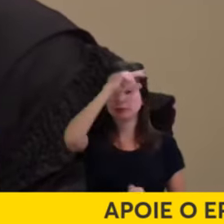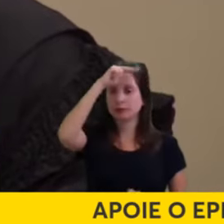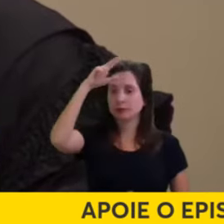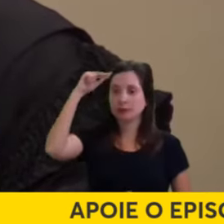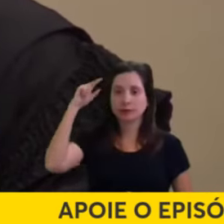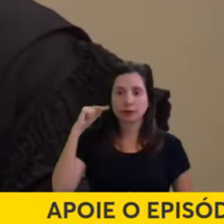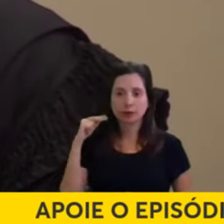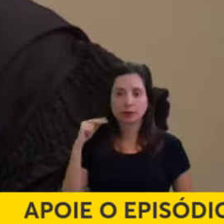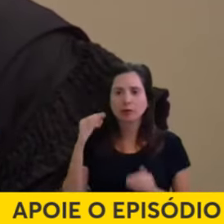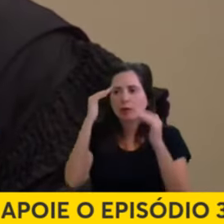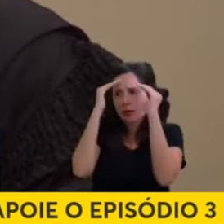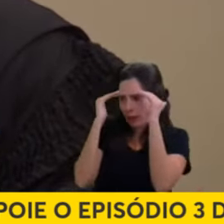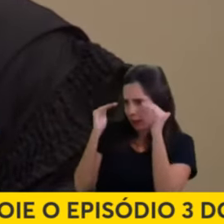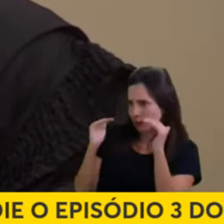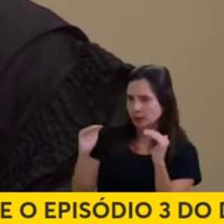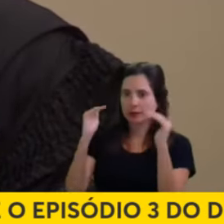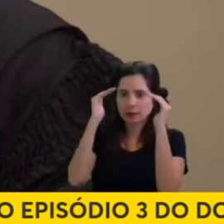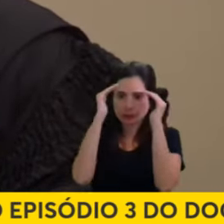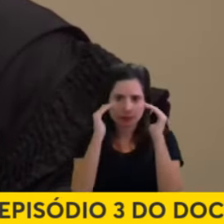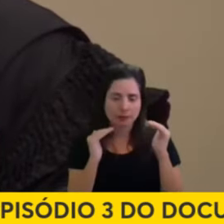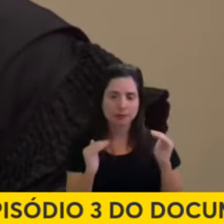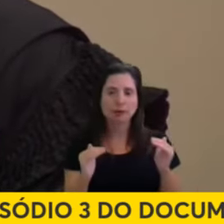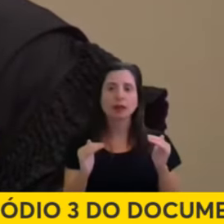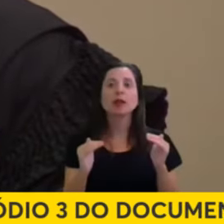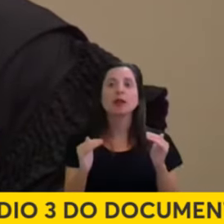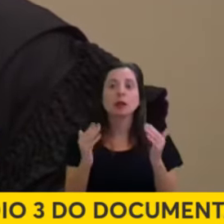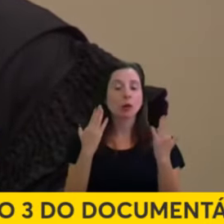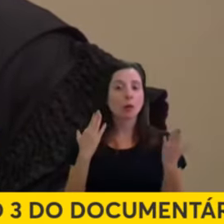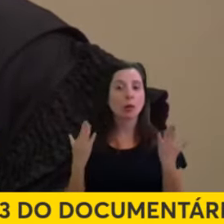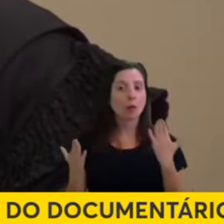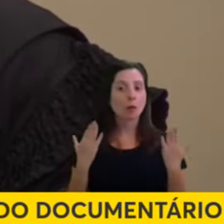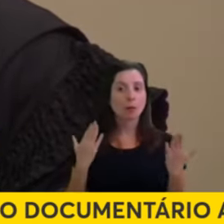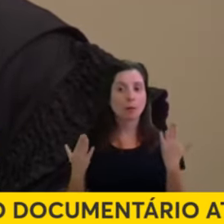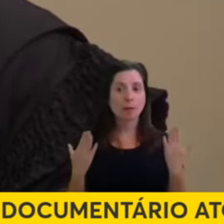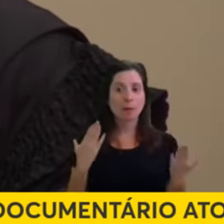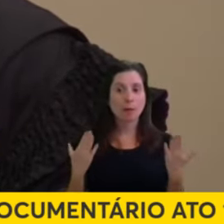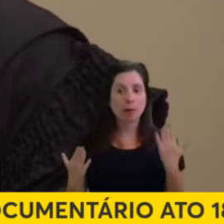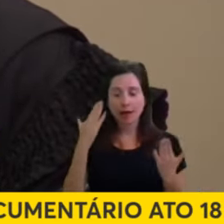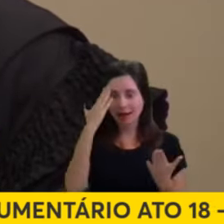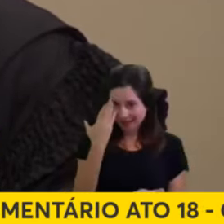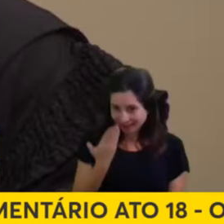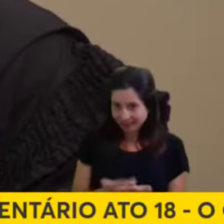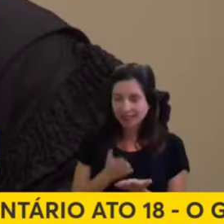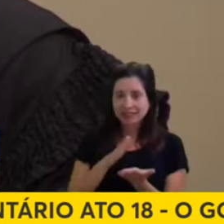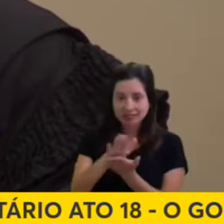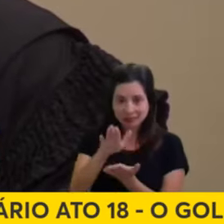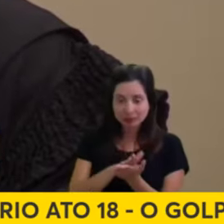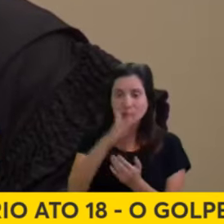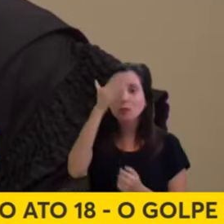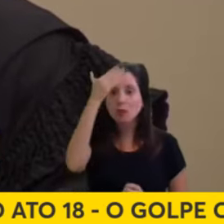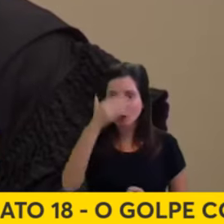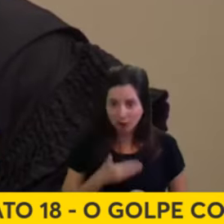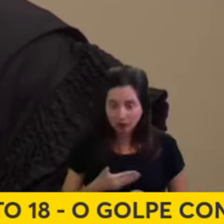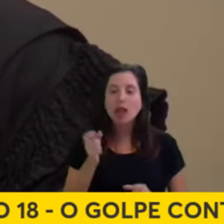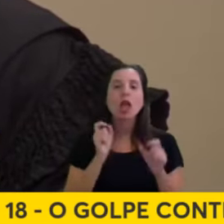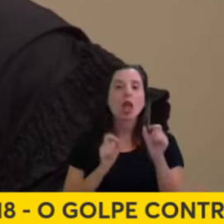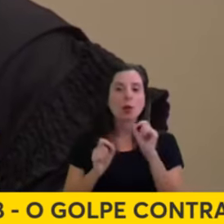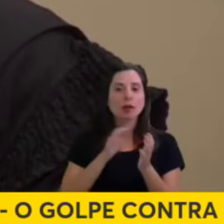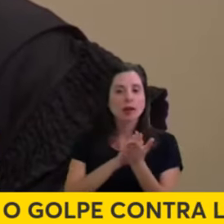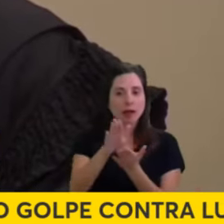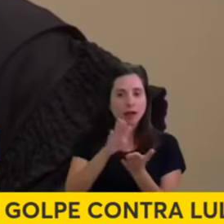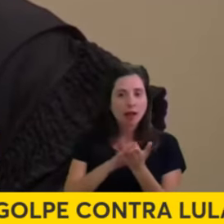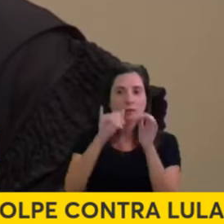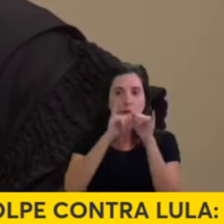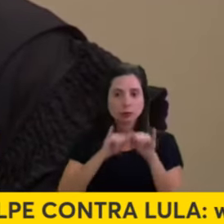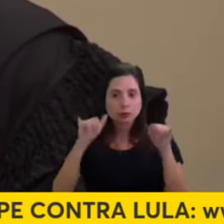máximo respeito no caso de exame comparado a esses precedentes acreditar que as despesas provadas aqui representam gasto e despesa regular de campanha